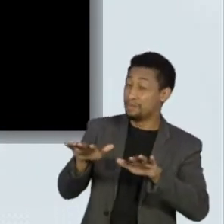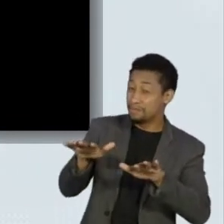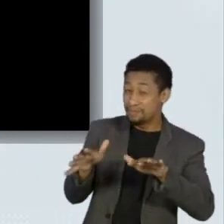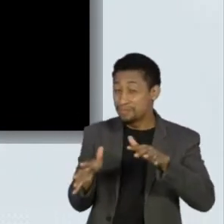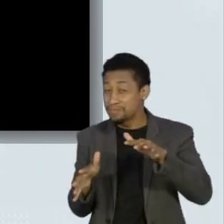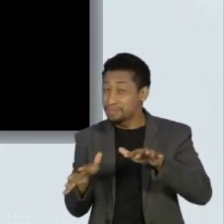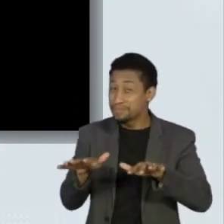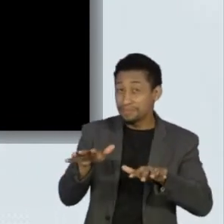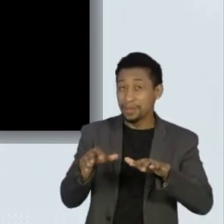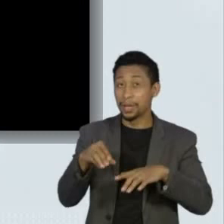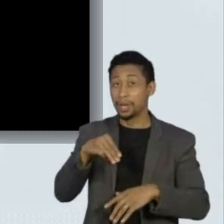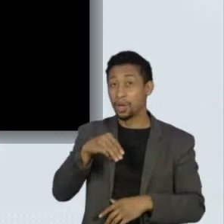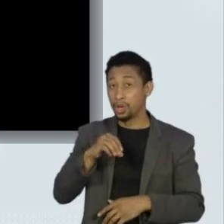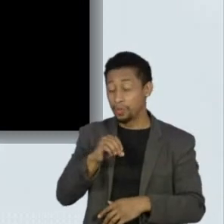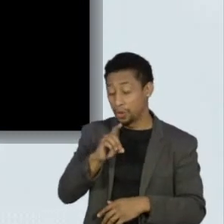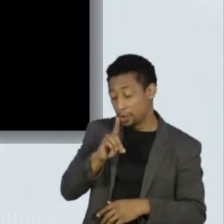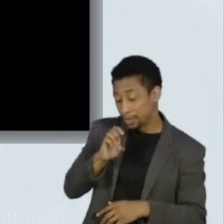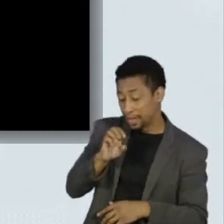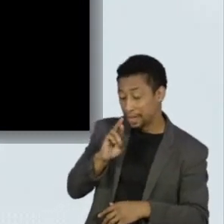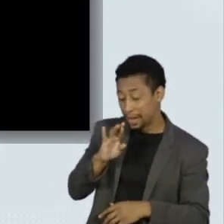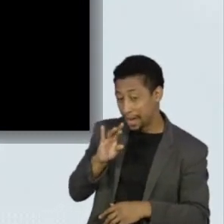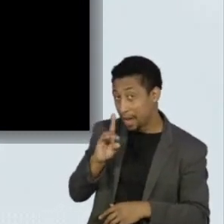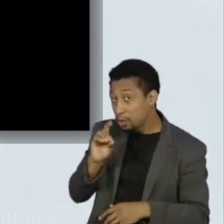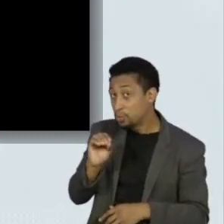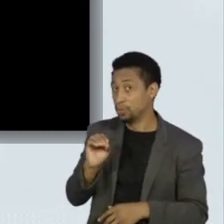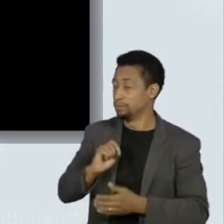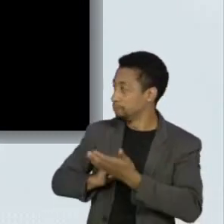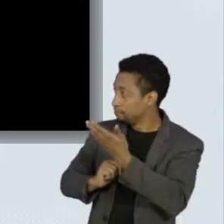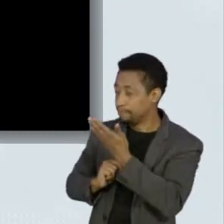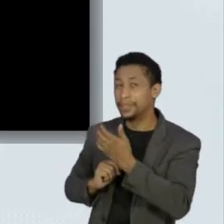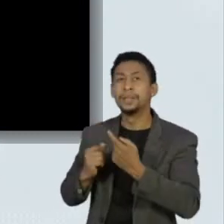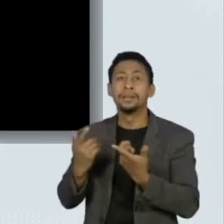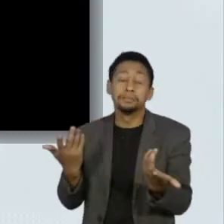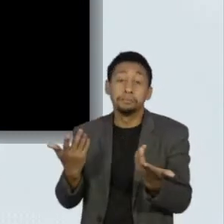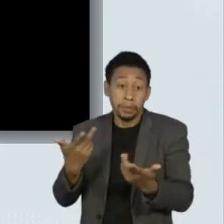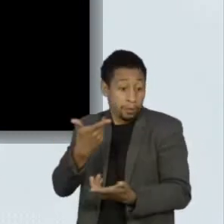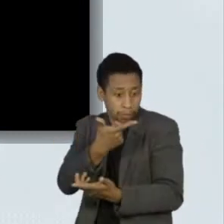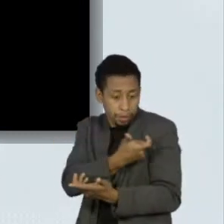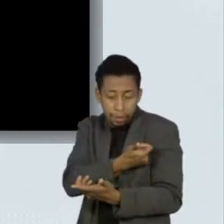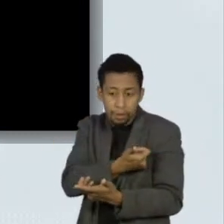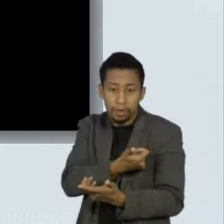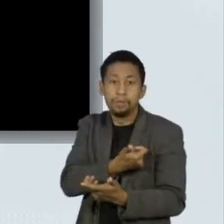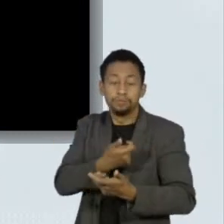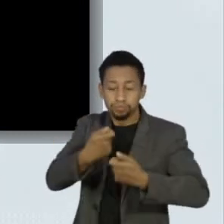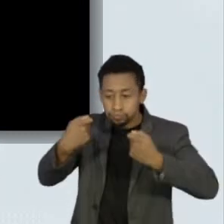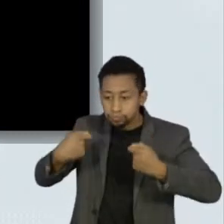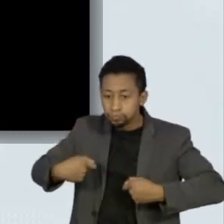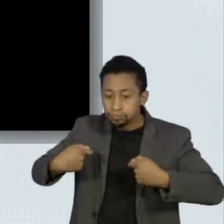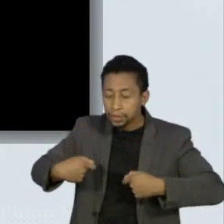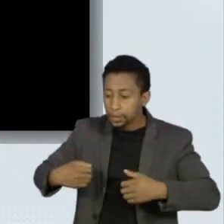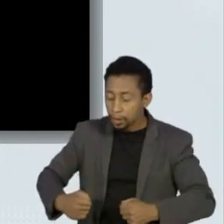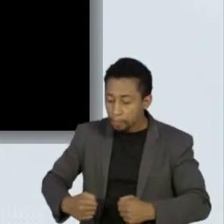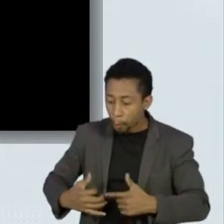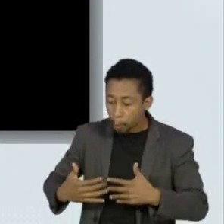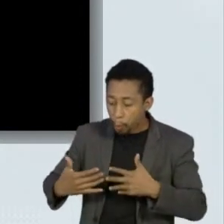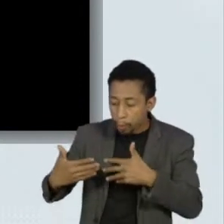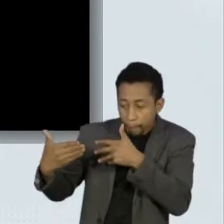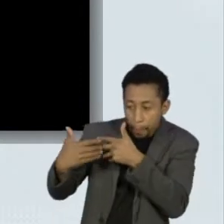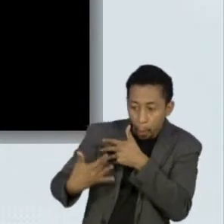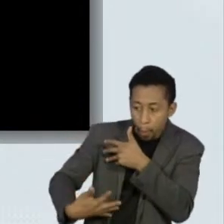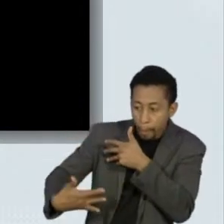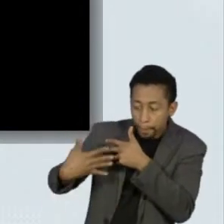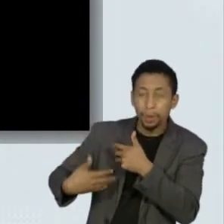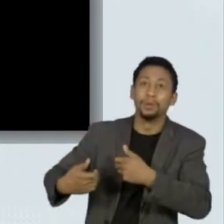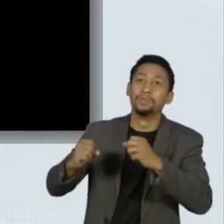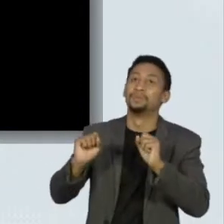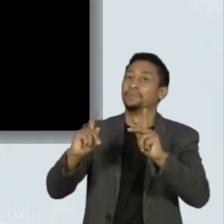extremamente felizes. Por quê? Porque as pessoas não iam precisar de internação hospitalar, nem precisariam de cuidado intensivo